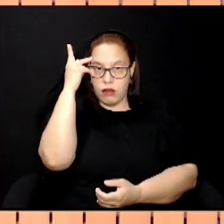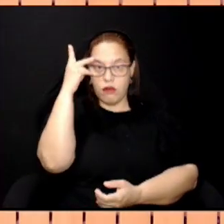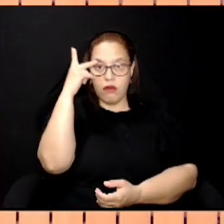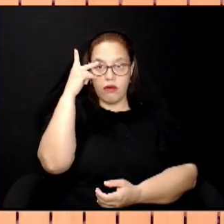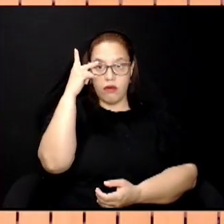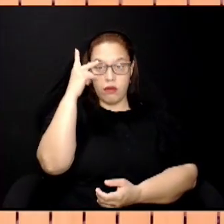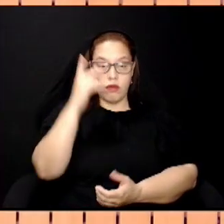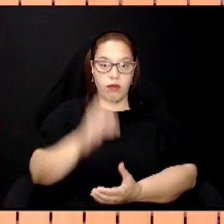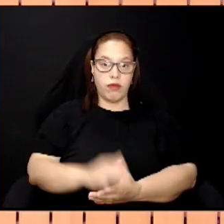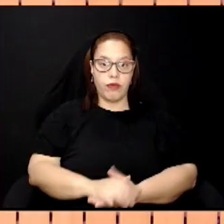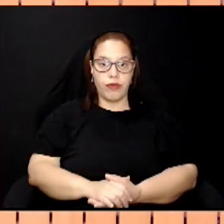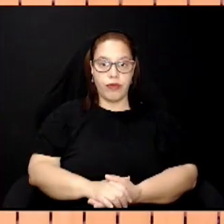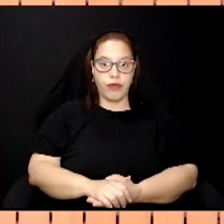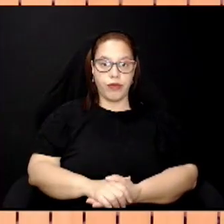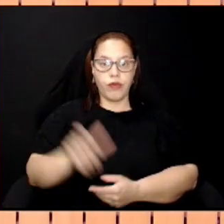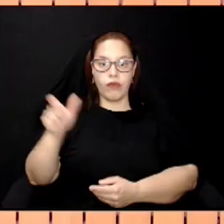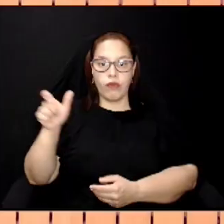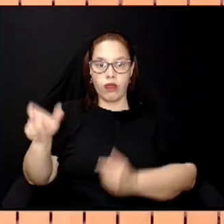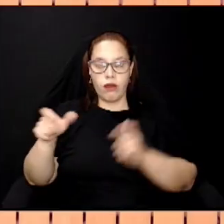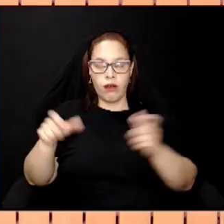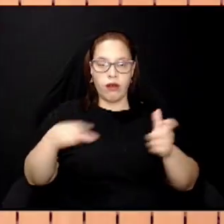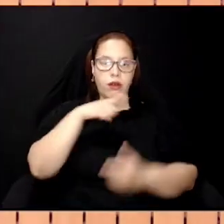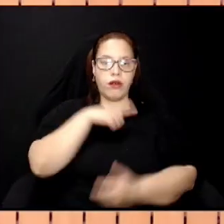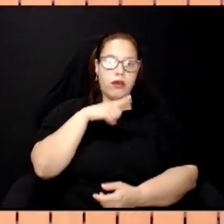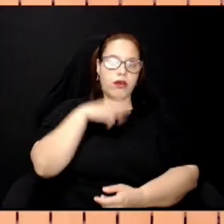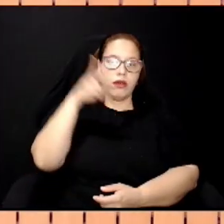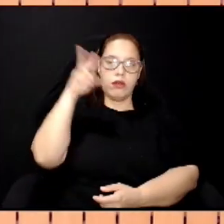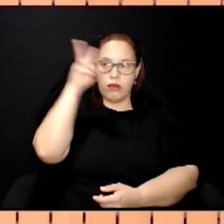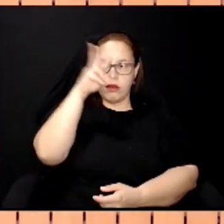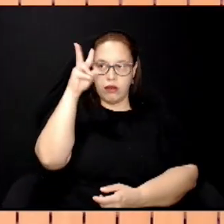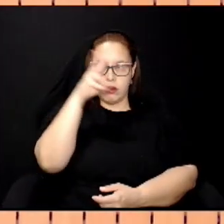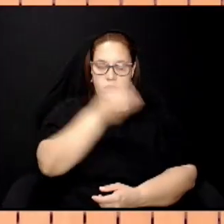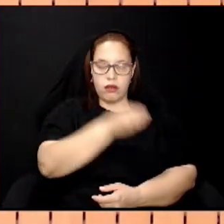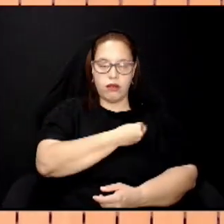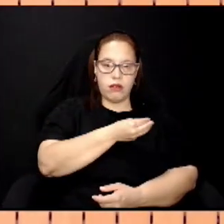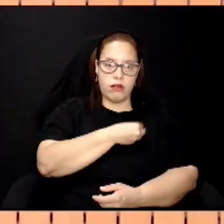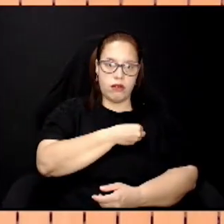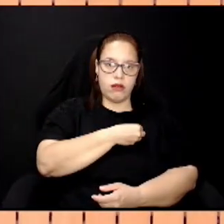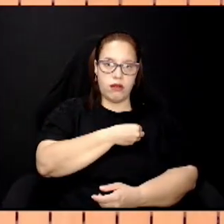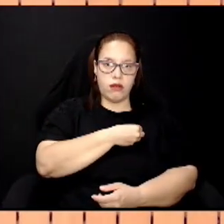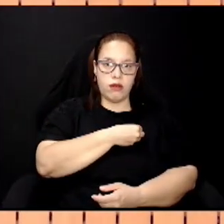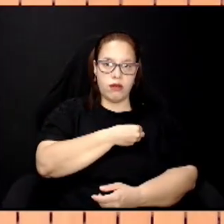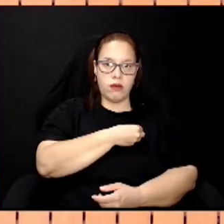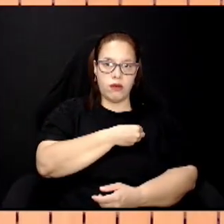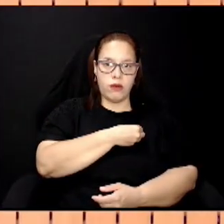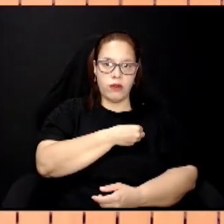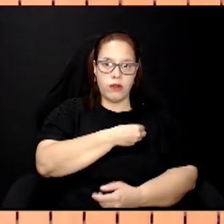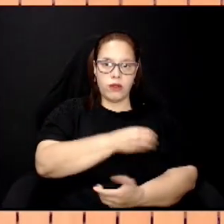que cada um temos uma história na vida. E com muita